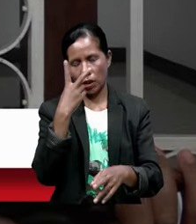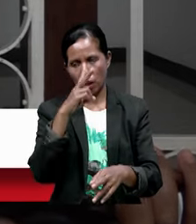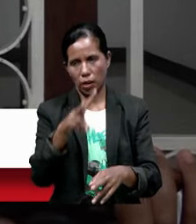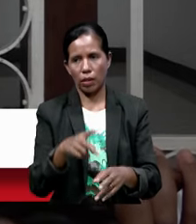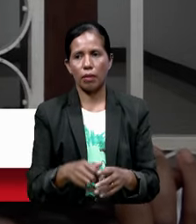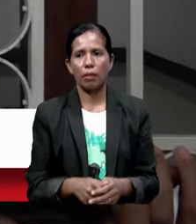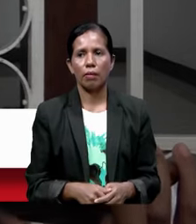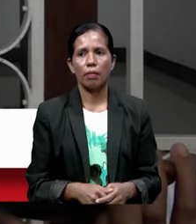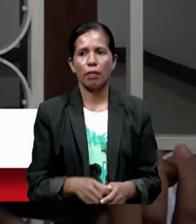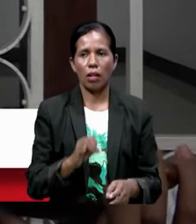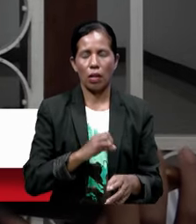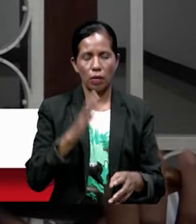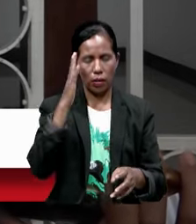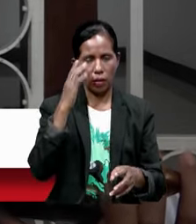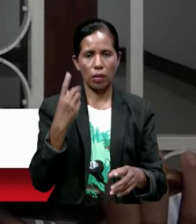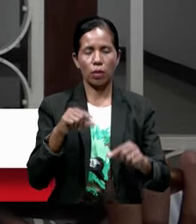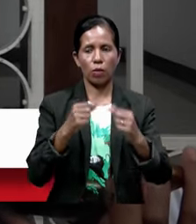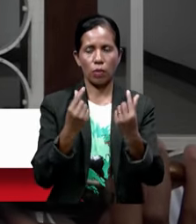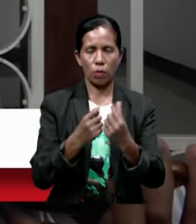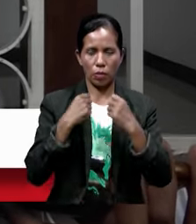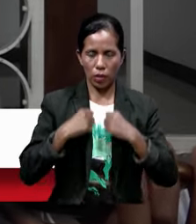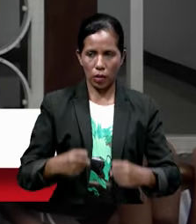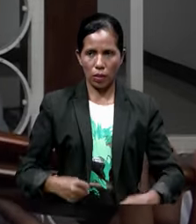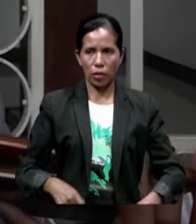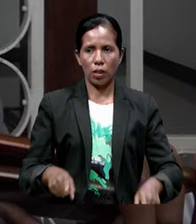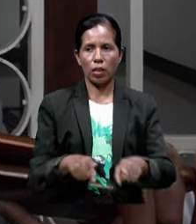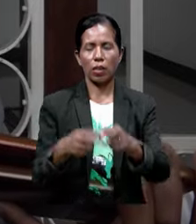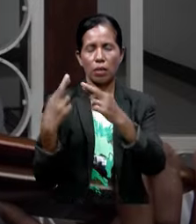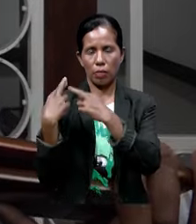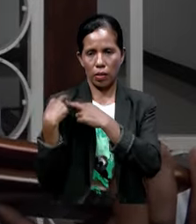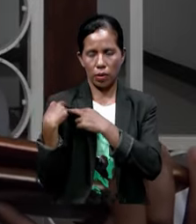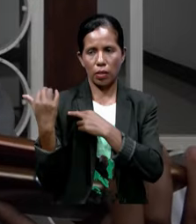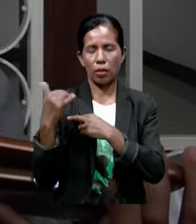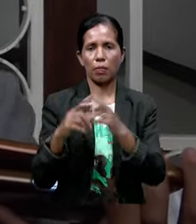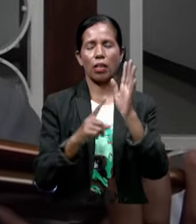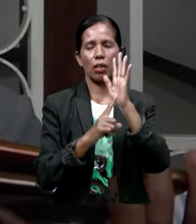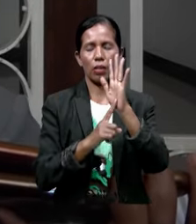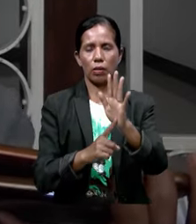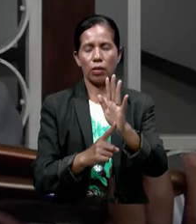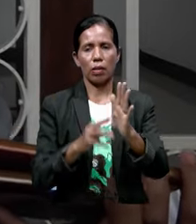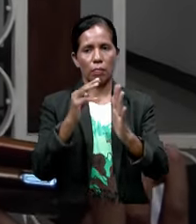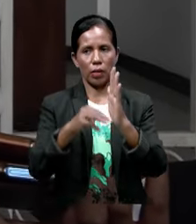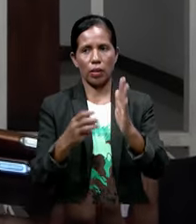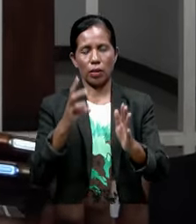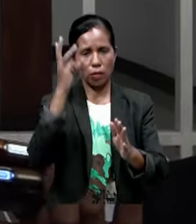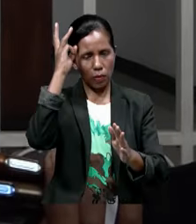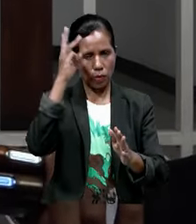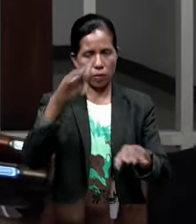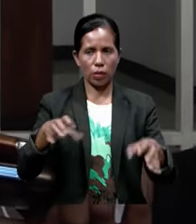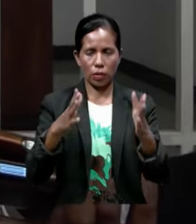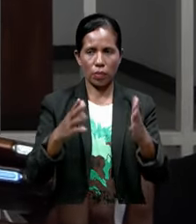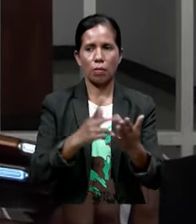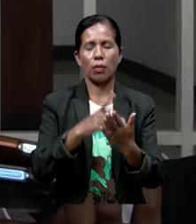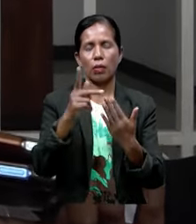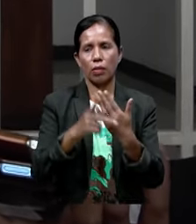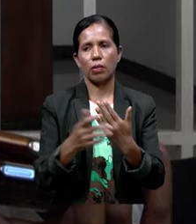ne nega lain ne maka mau ingkat tak ekipa suri ne rasik sesai responsabilidade at ne si rebel hatou ya parti preocupação barak kursus manus ba programa